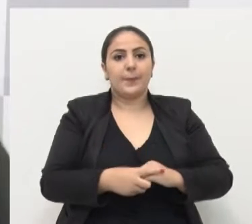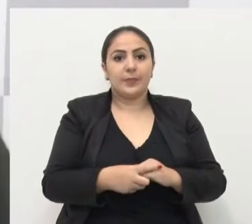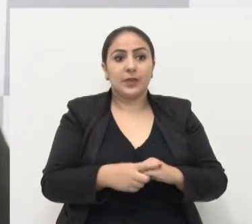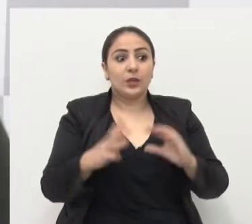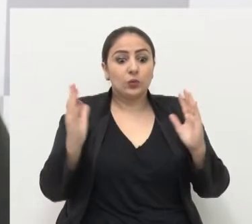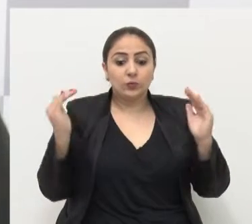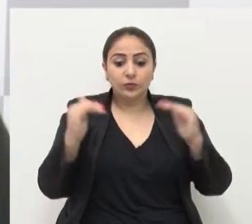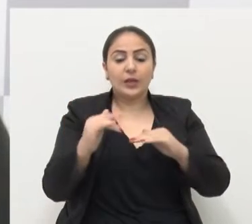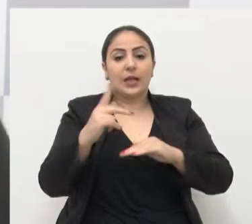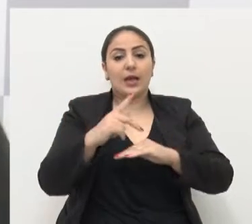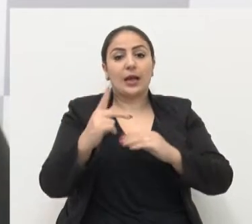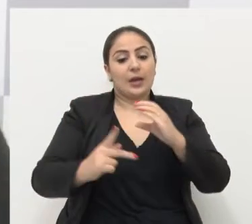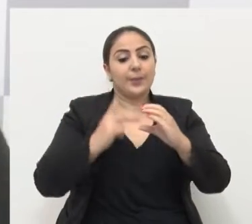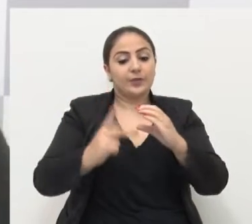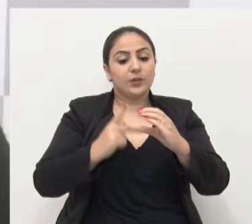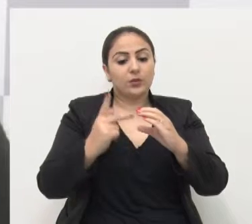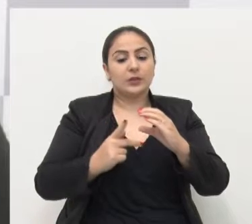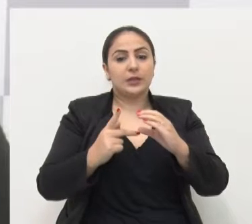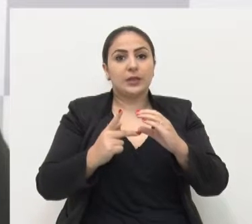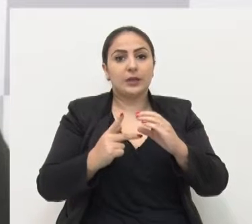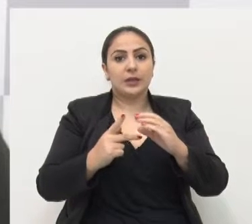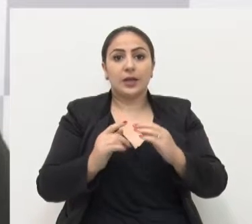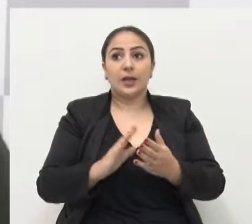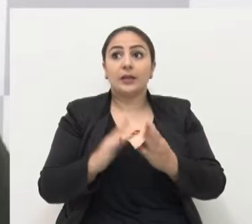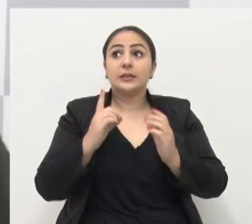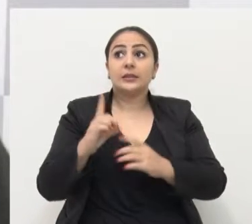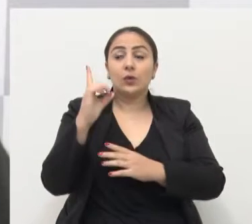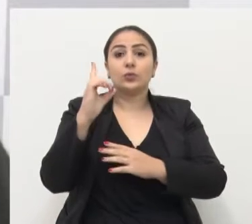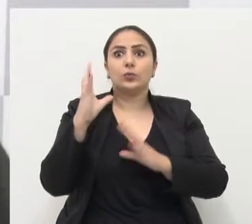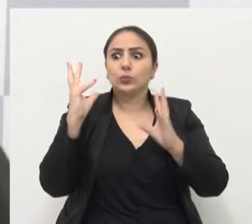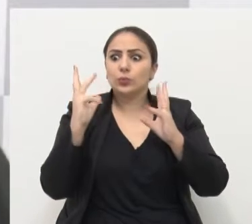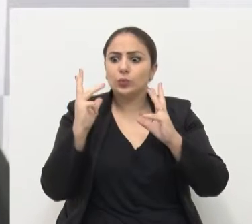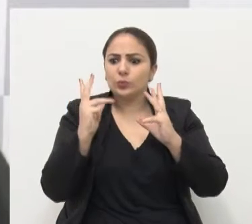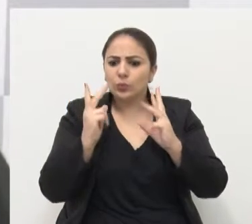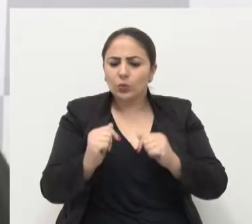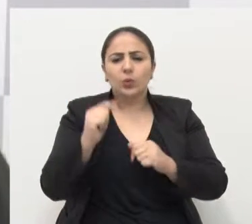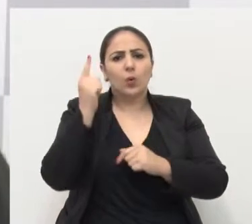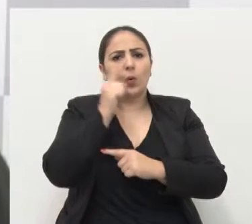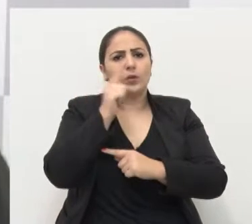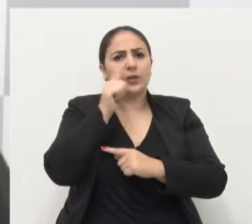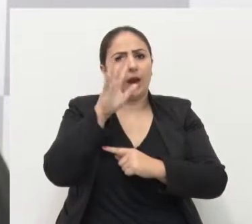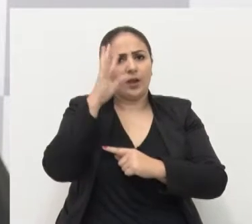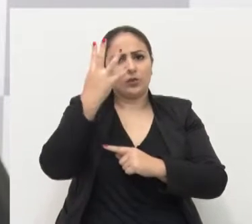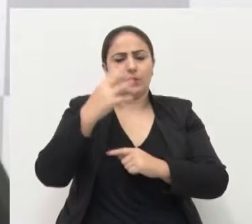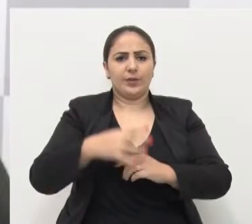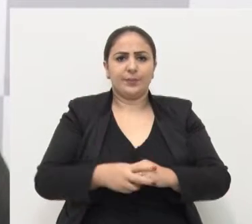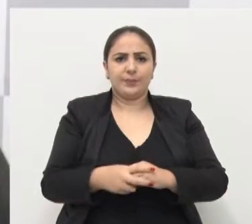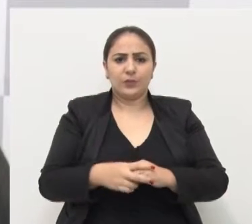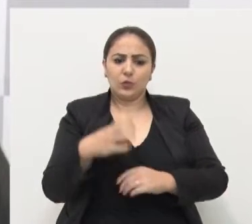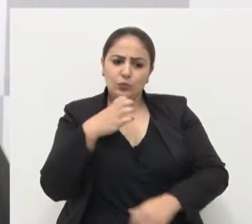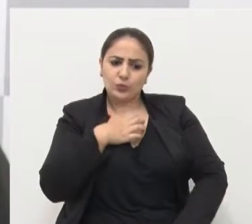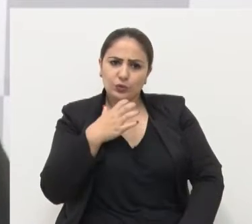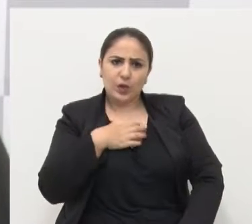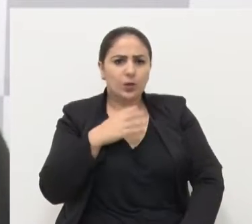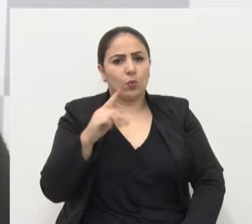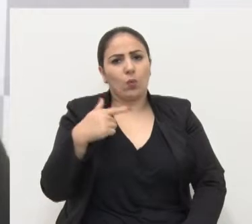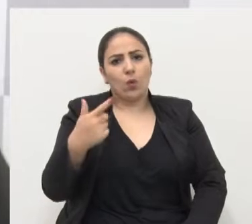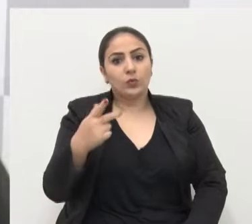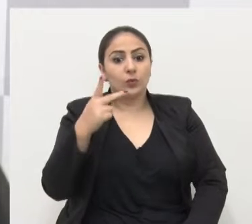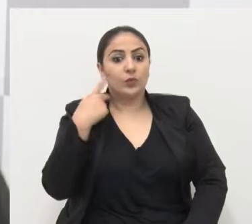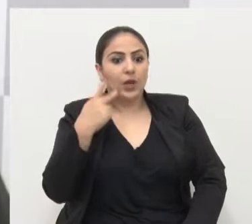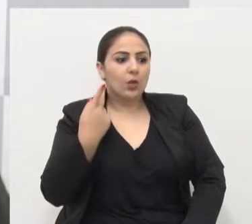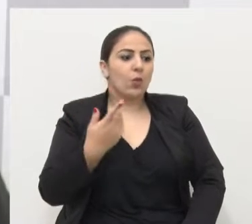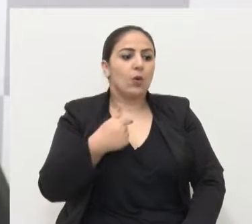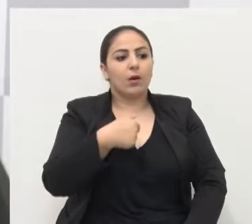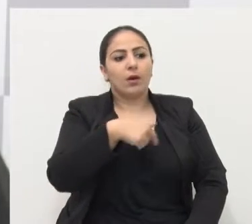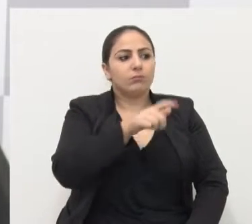né caiaque na câmara de vereadores e graças a deus eu acho que 100 por cento desses são resolvidos de uma forma ou de outra através